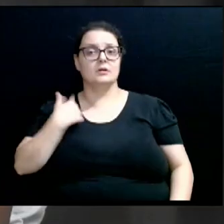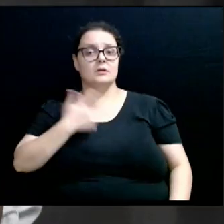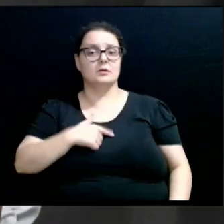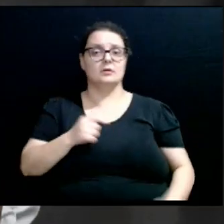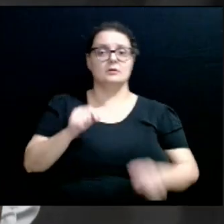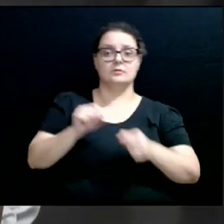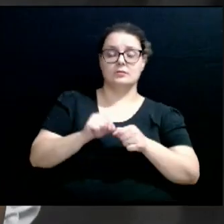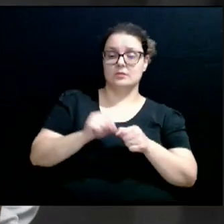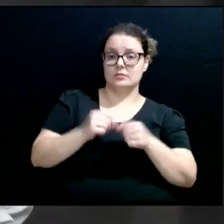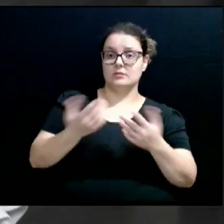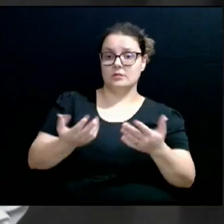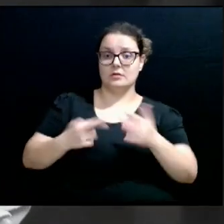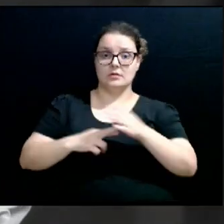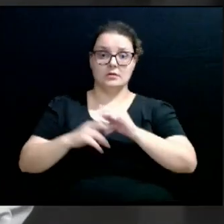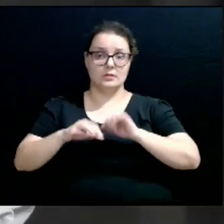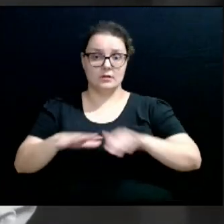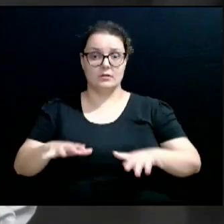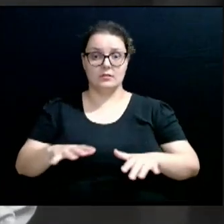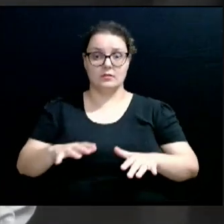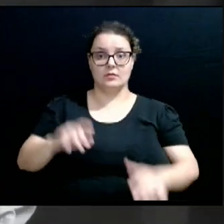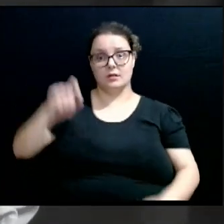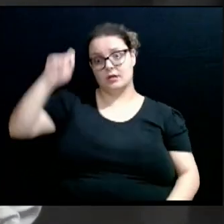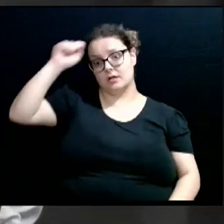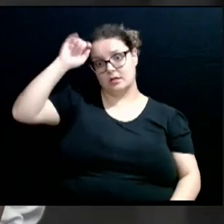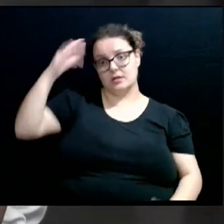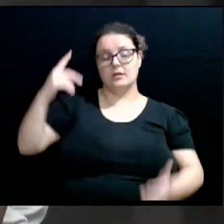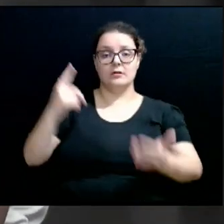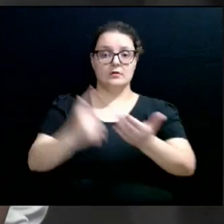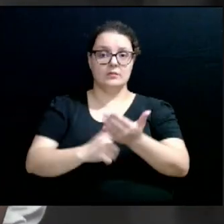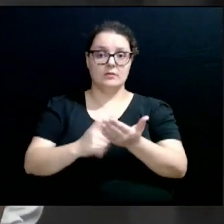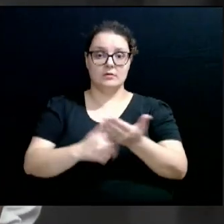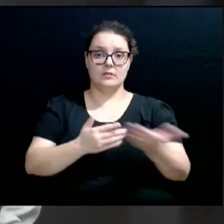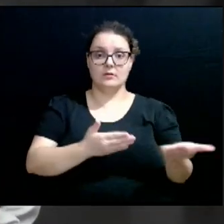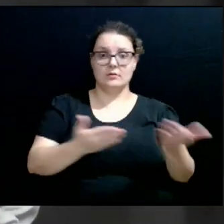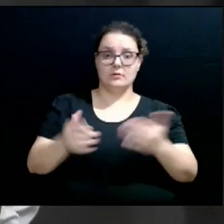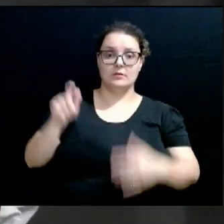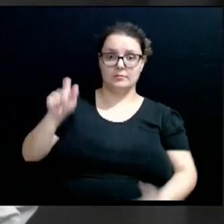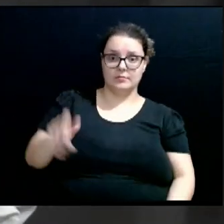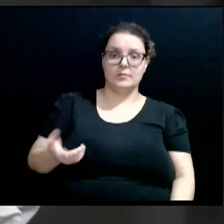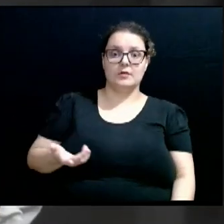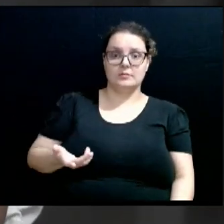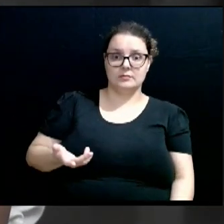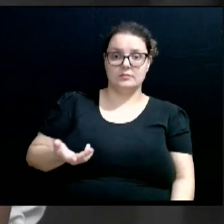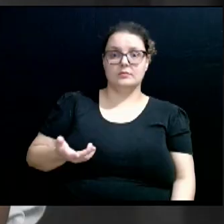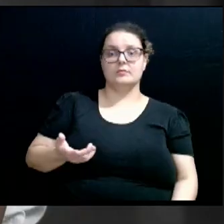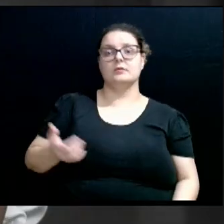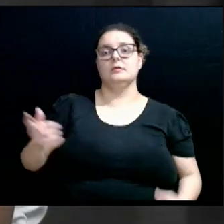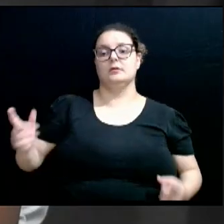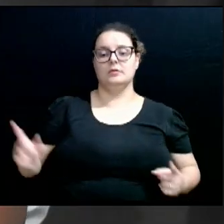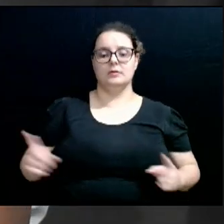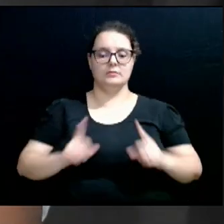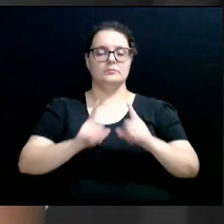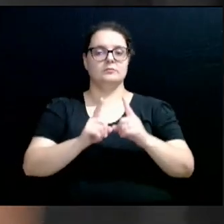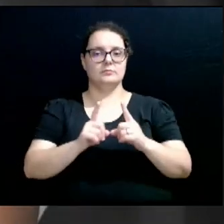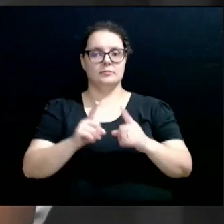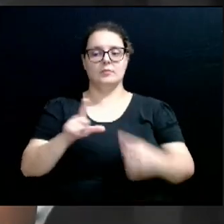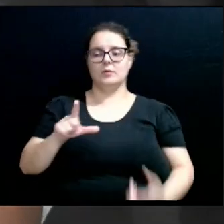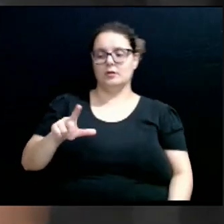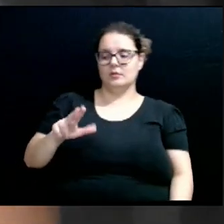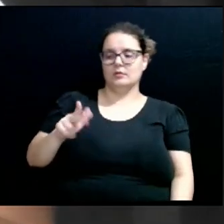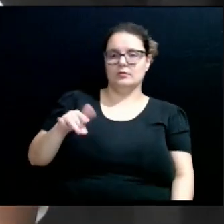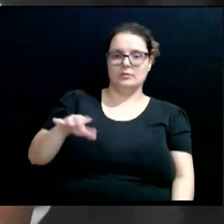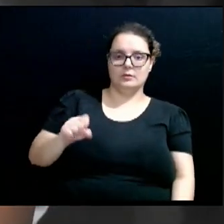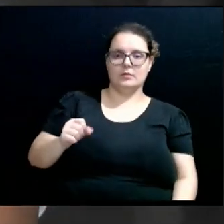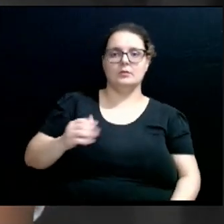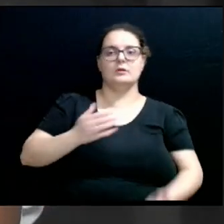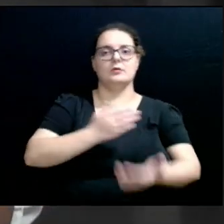Feira Afroliterária, vou te apresentar uma pessoa. Aí ela nos apresenta e Lucas começa a fazer parte